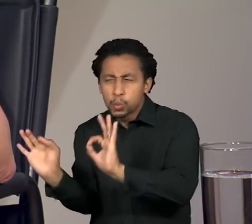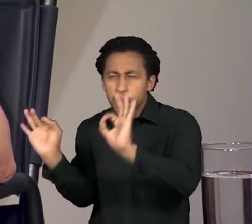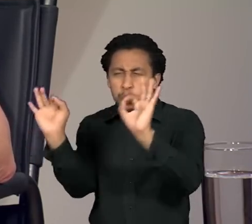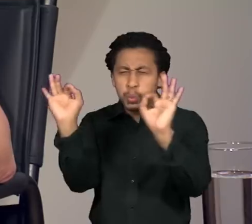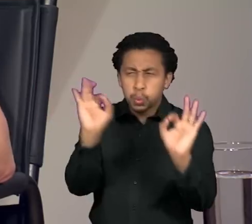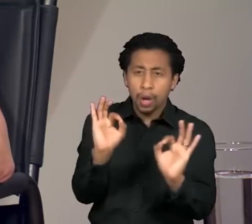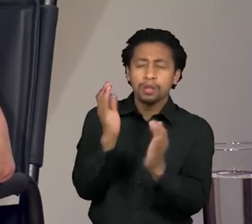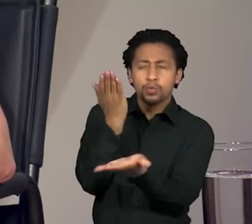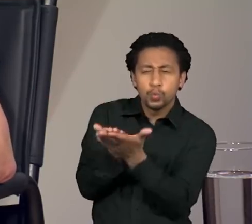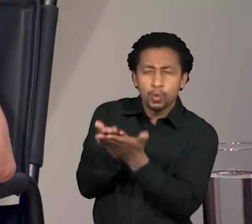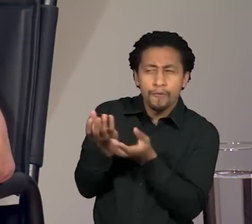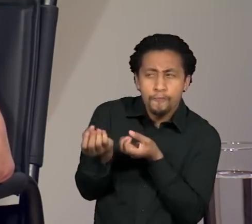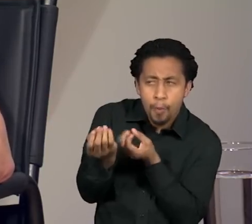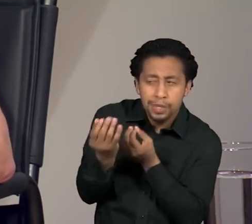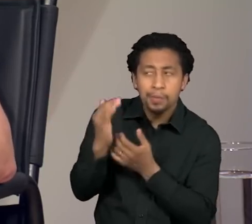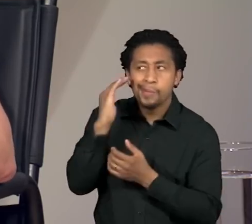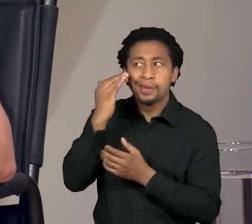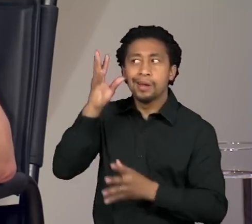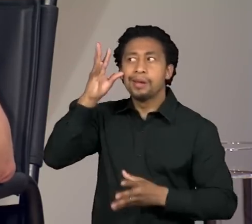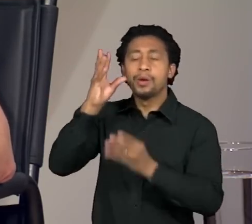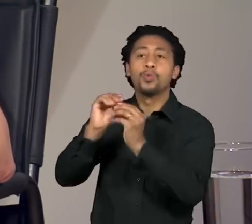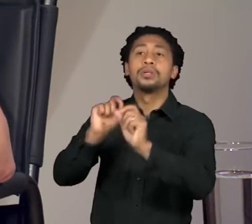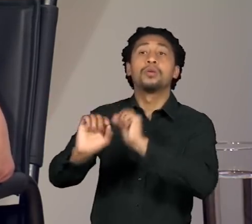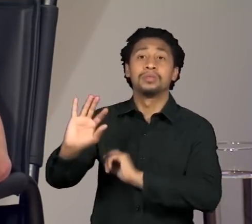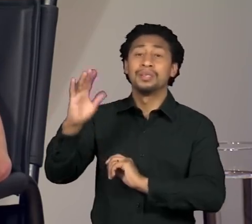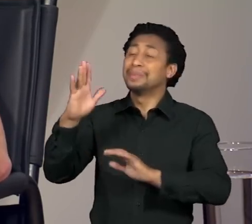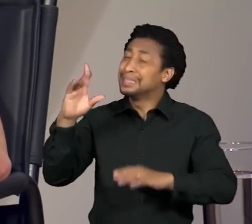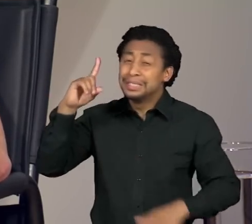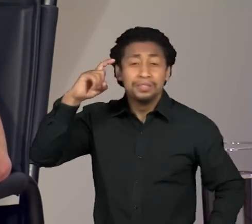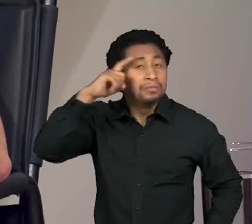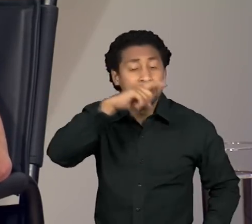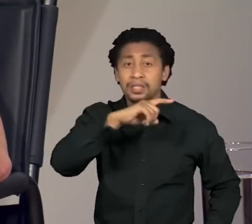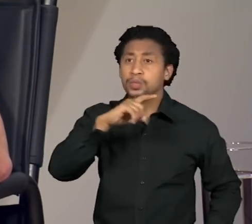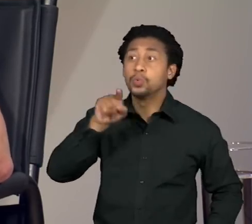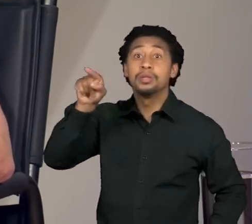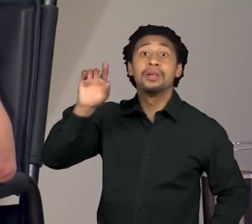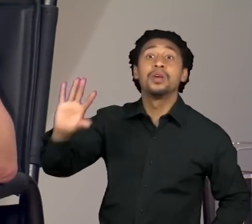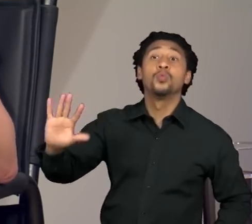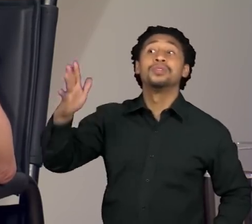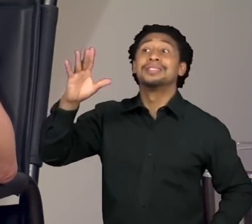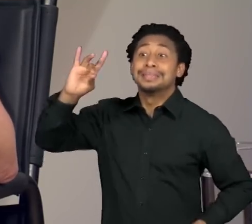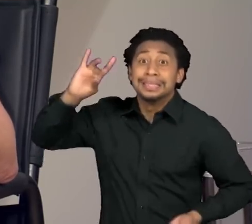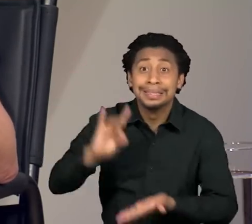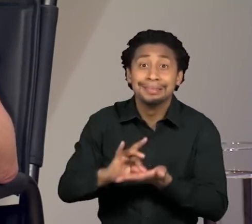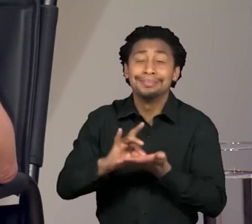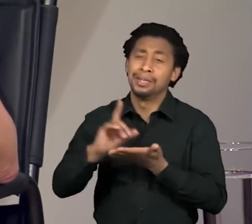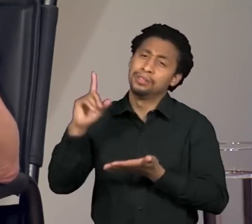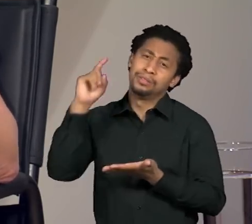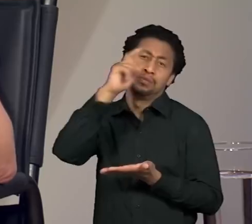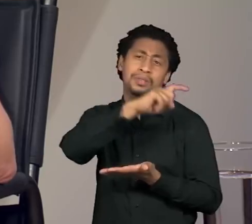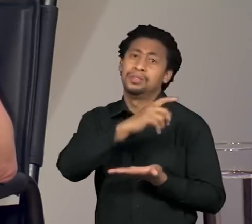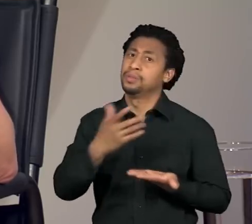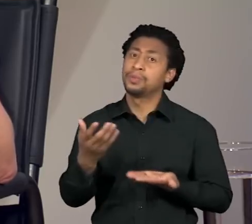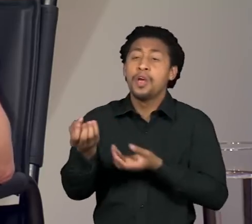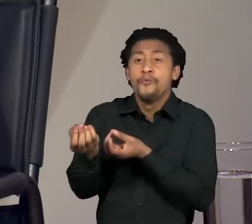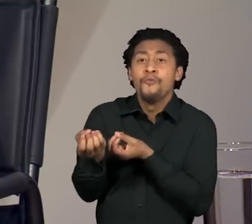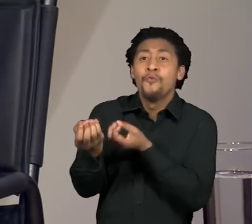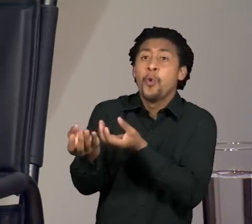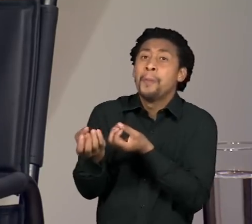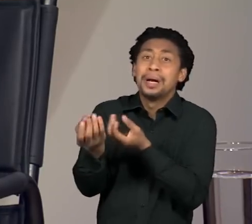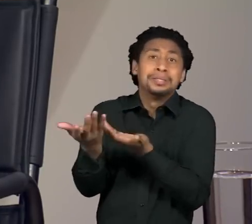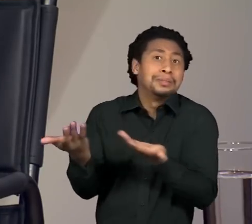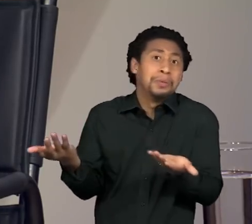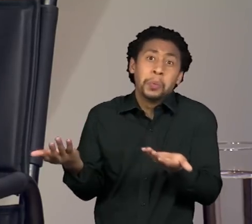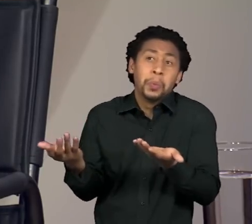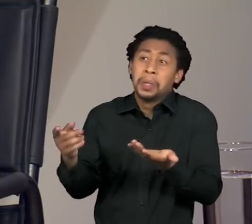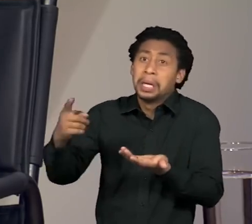mais completa do cenário. Mas é difícil a gente saber o que realmente está acontecendo em solo, né? Porque as informações a gente vai receber daqueles